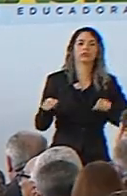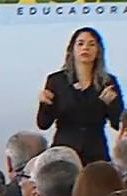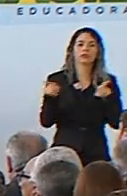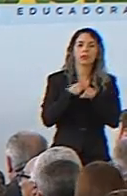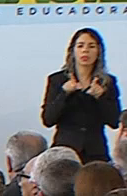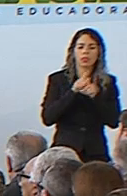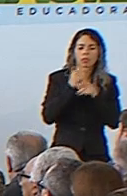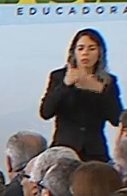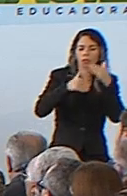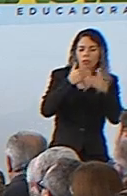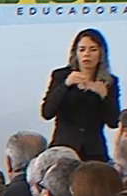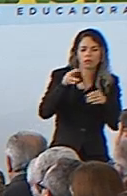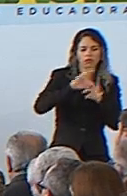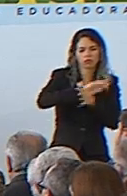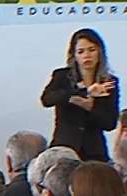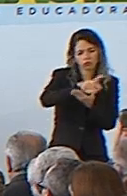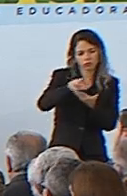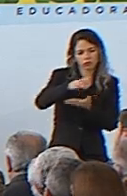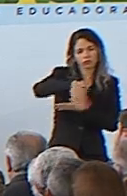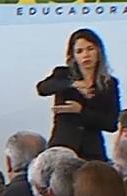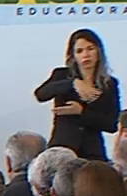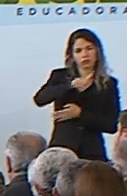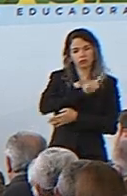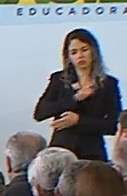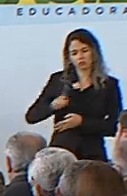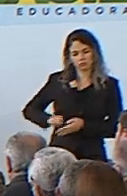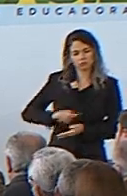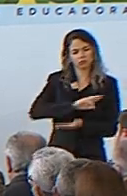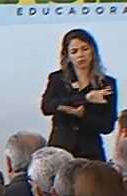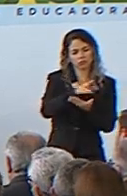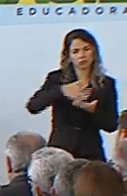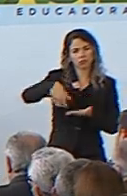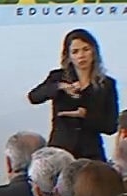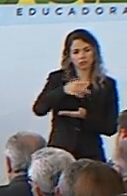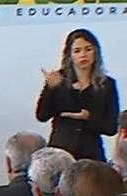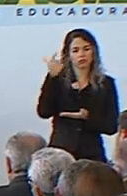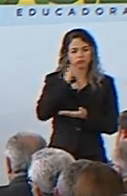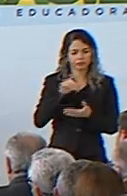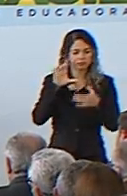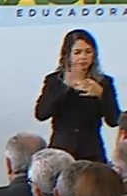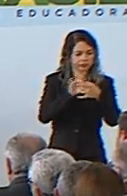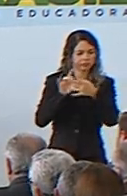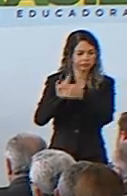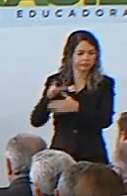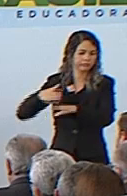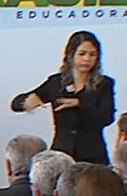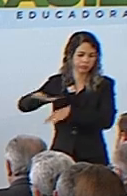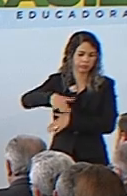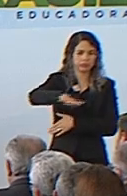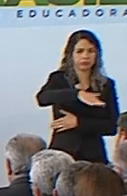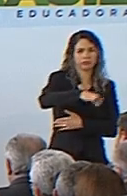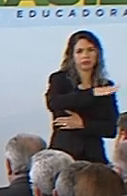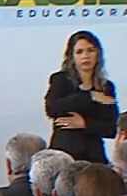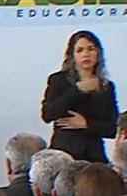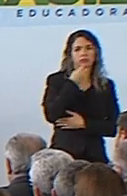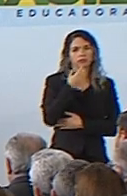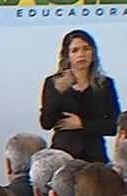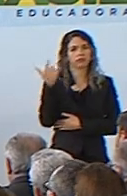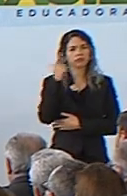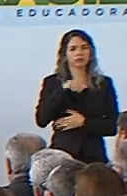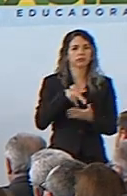todos os setores do governo de Brasília todas as áreas para que pudessem andar com agilidade Parabéns Artur a você e a sua